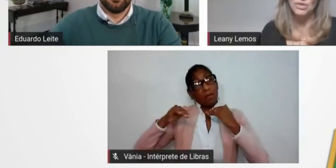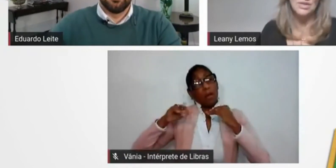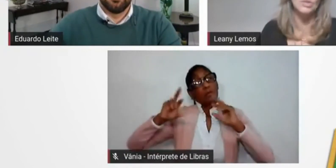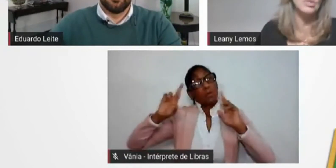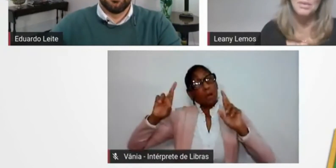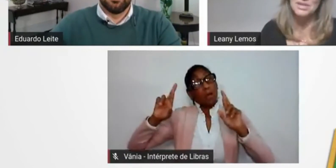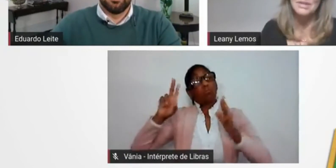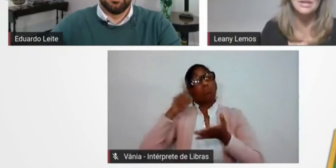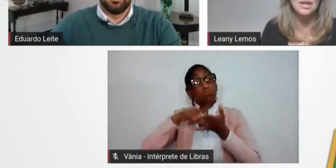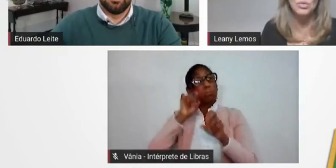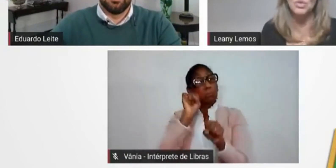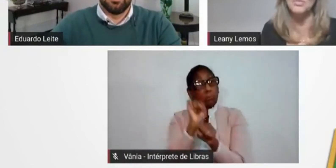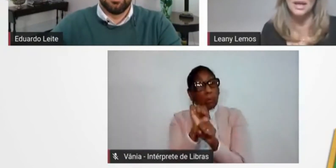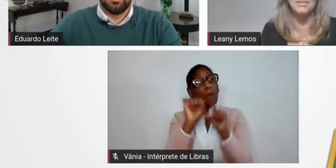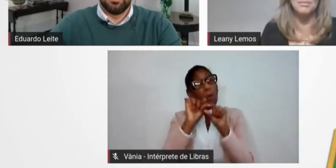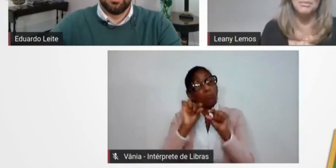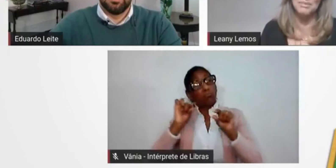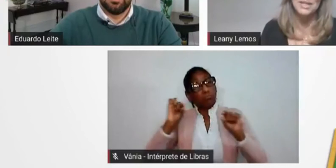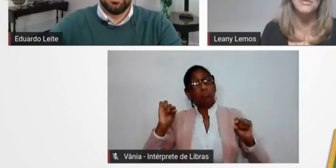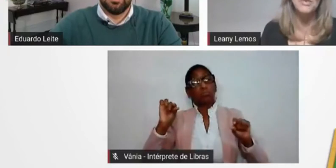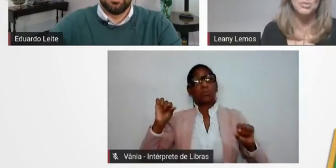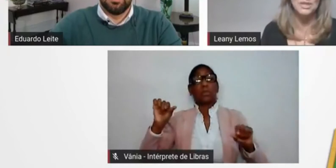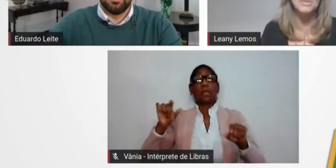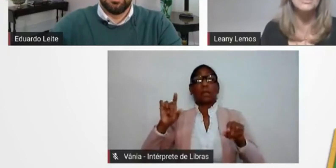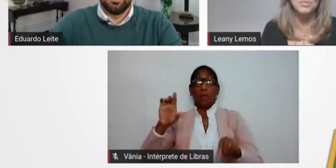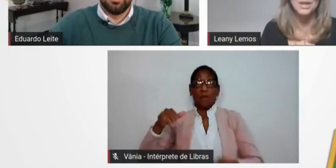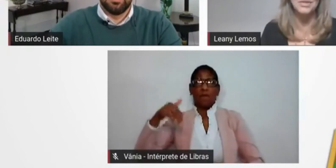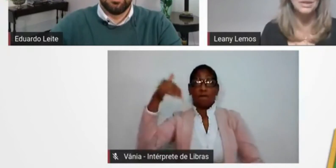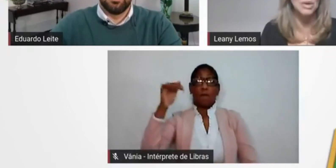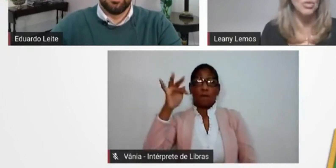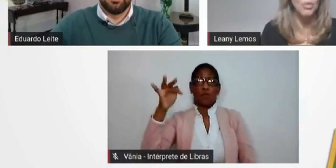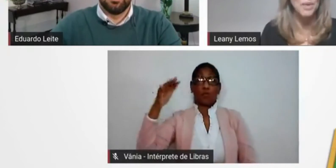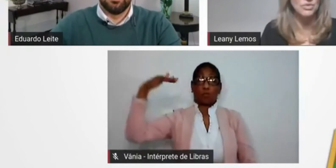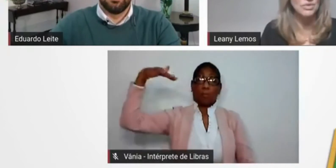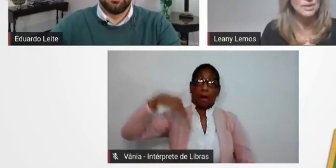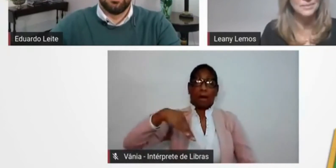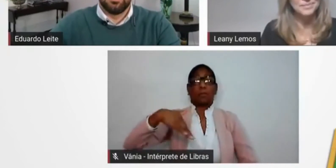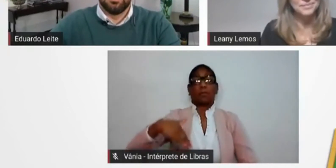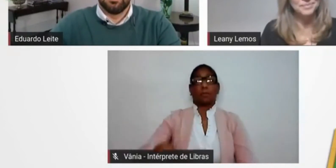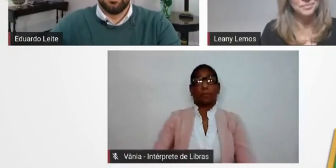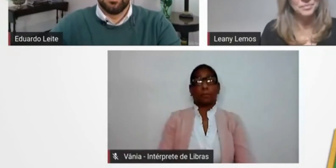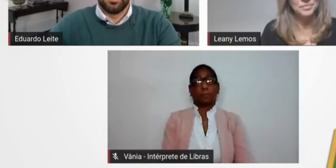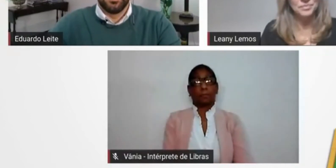de fato, essa seja uma estabilização e uma queda mais lá na frente, mas é preciso observar também o longo prazo.